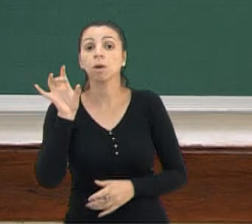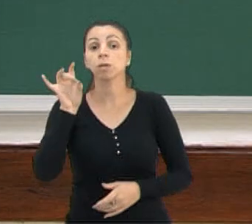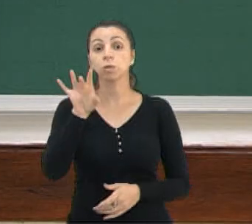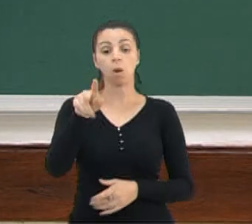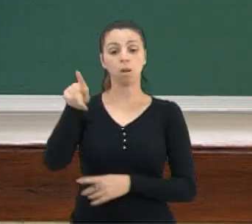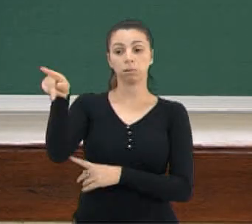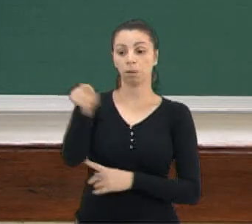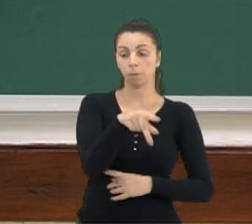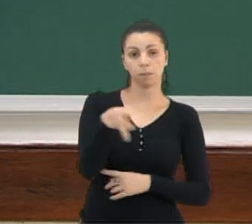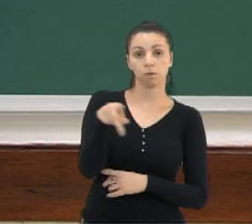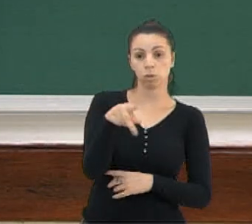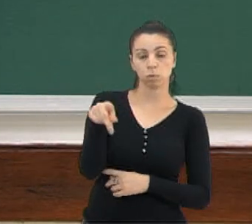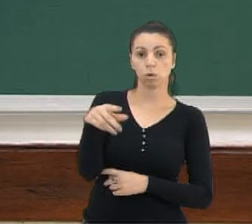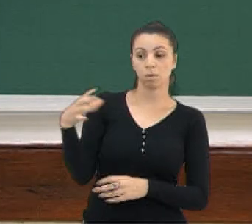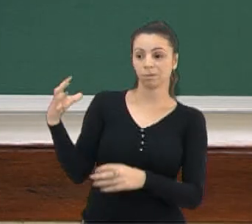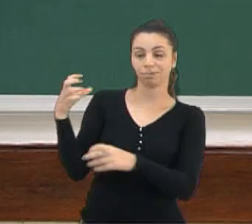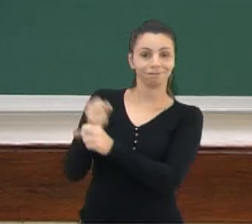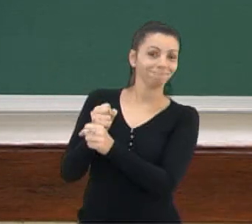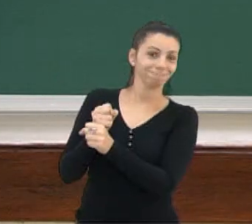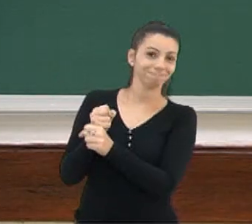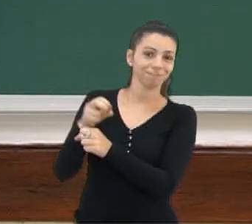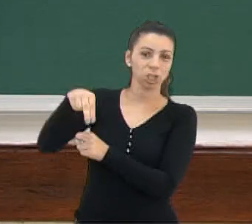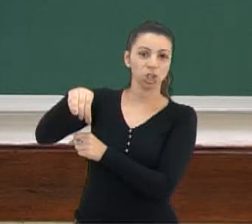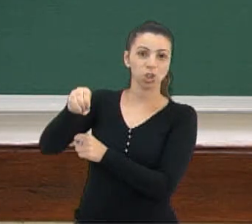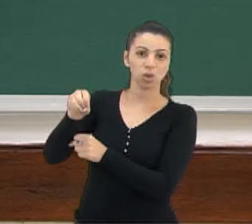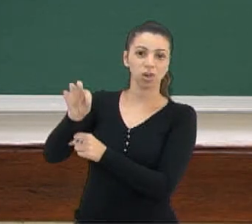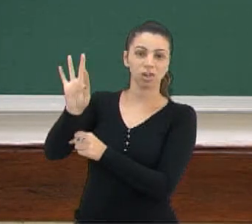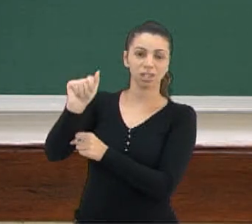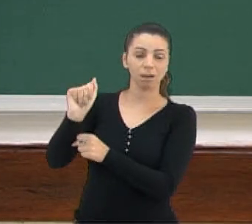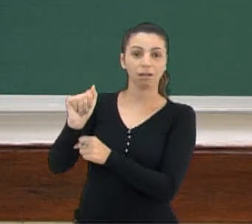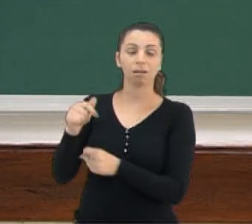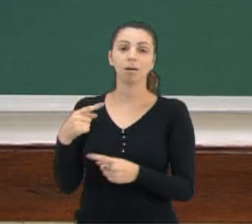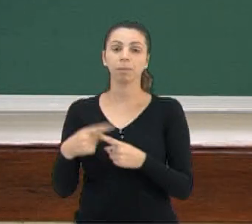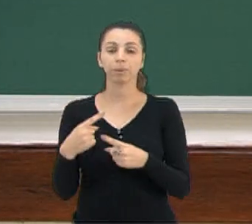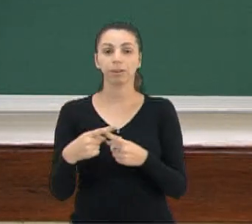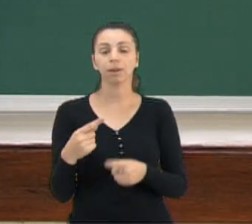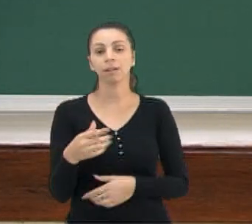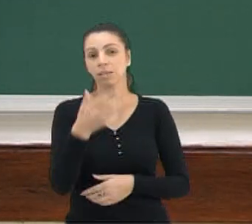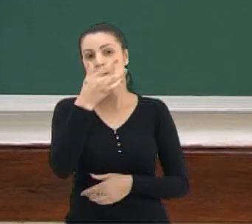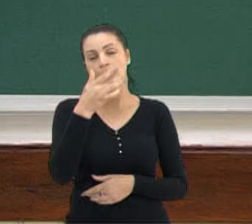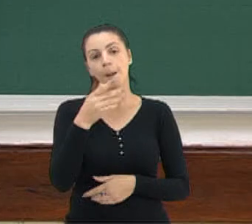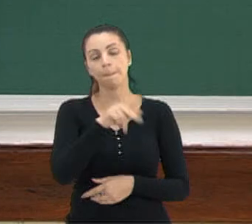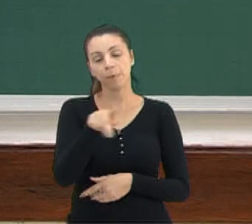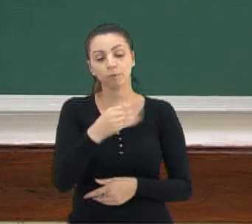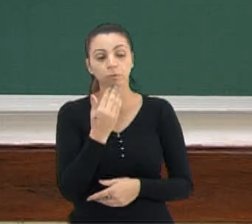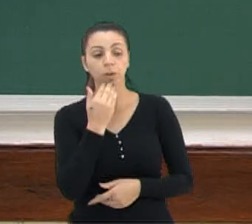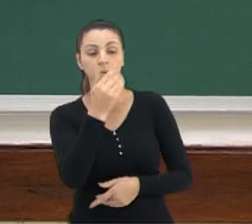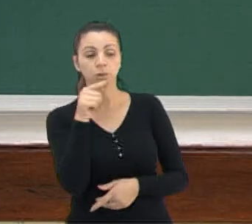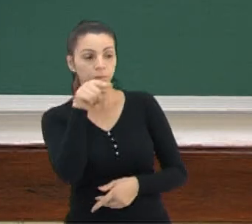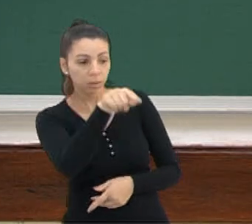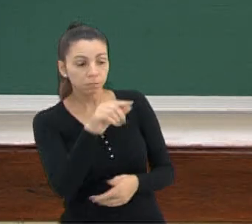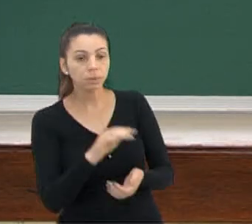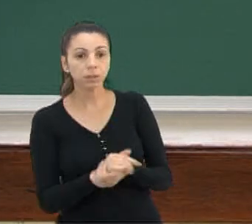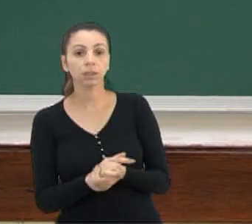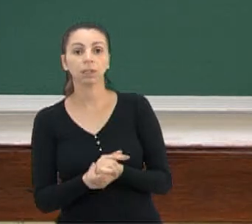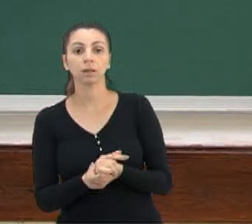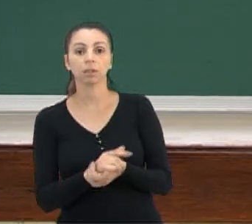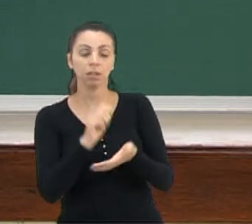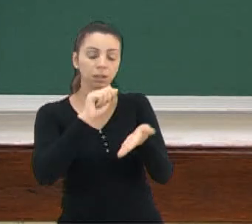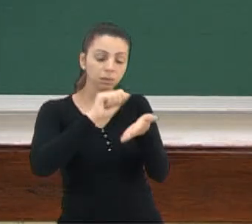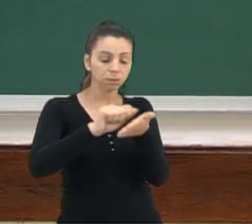professora que vai te dar nota. Porque se ela pede para que você escreva um artigo, por exemplo, você não vai pensar na professora, você vai